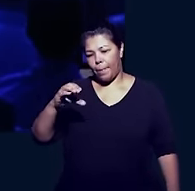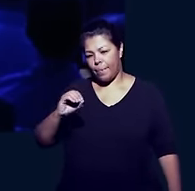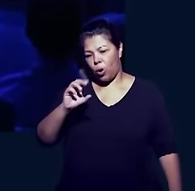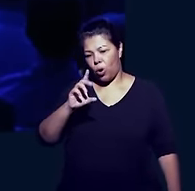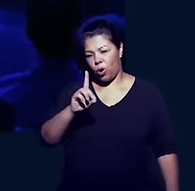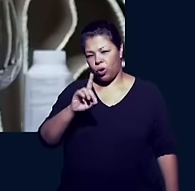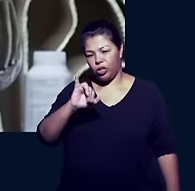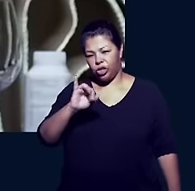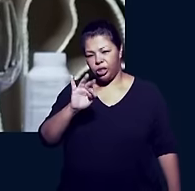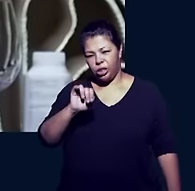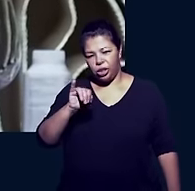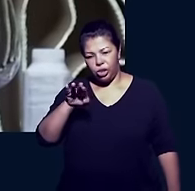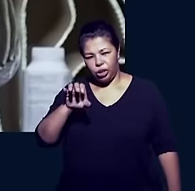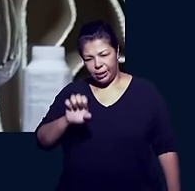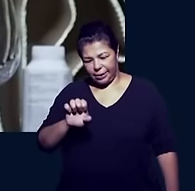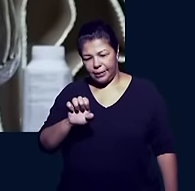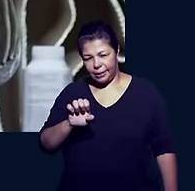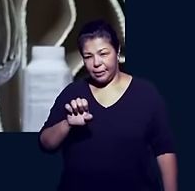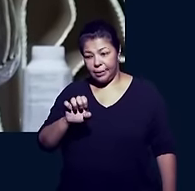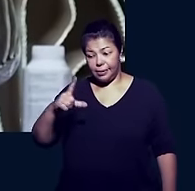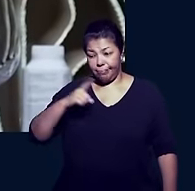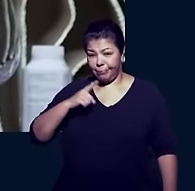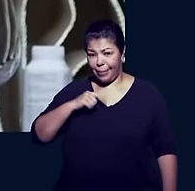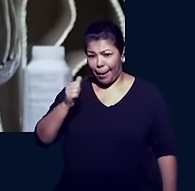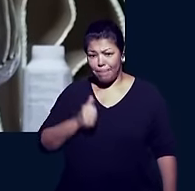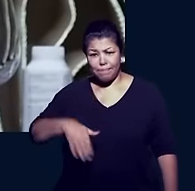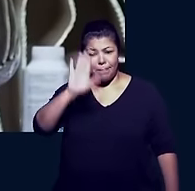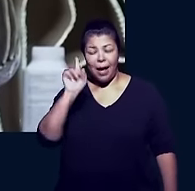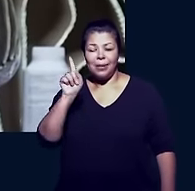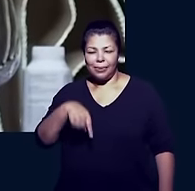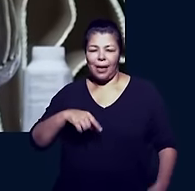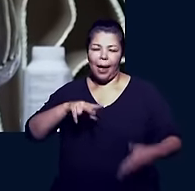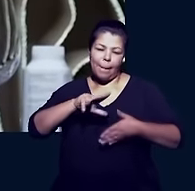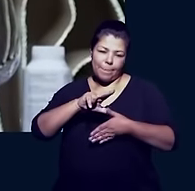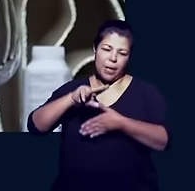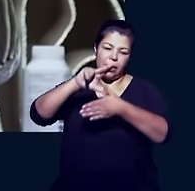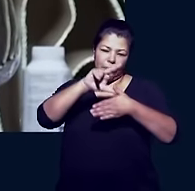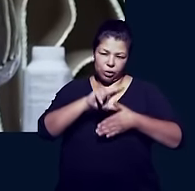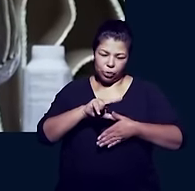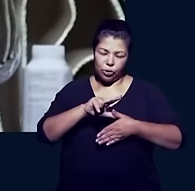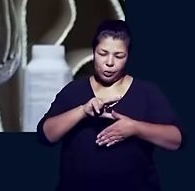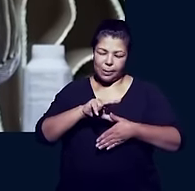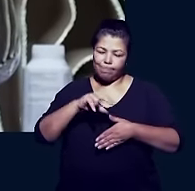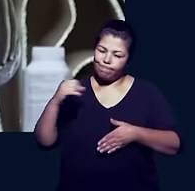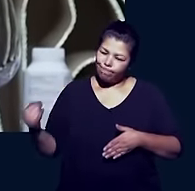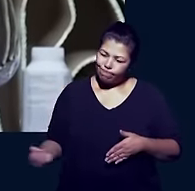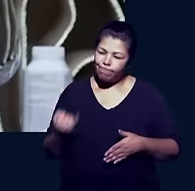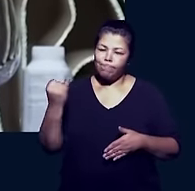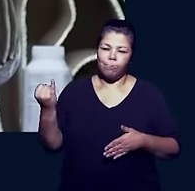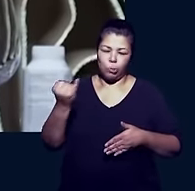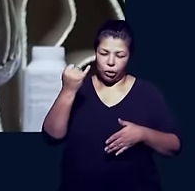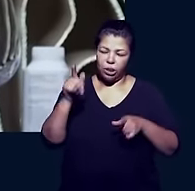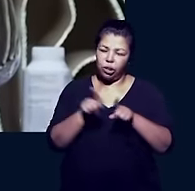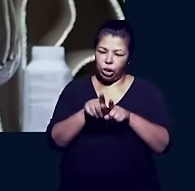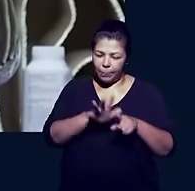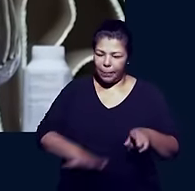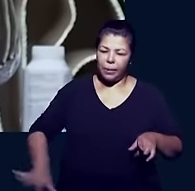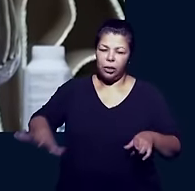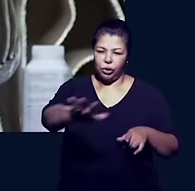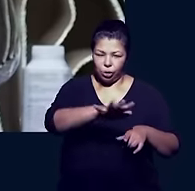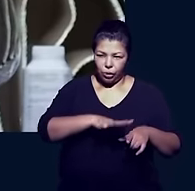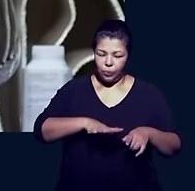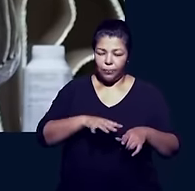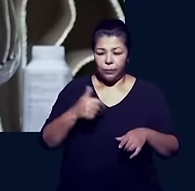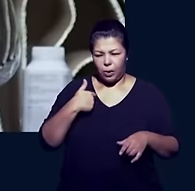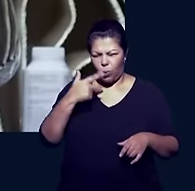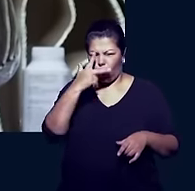exportação de com sobre PIB é a América Latina né então comodes é muito muito importante eh eh eh pra região né e e